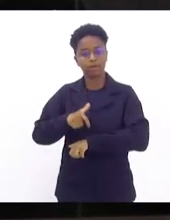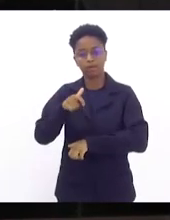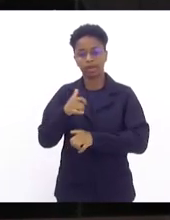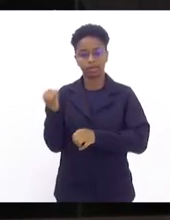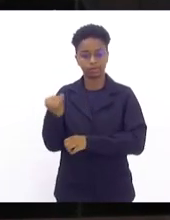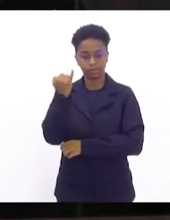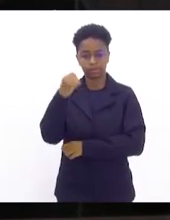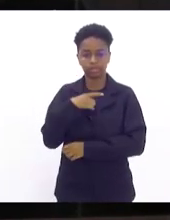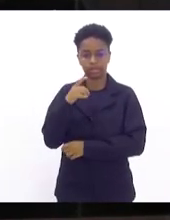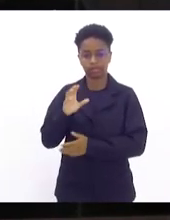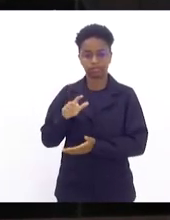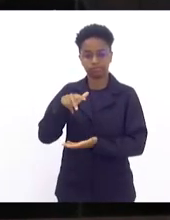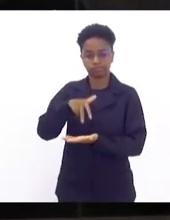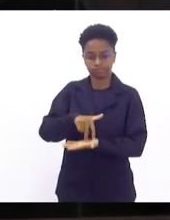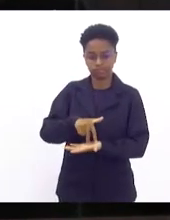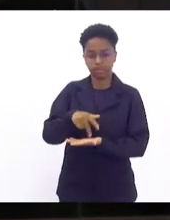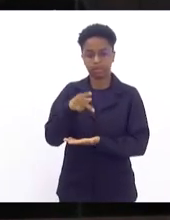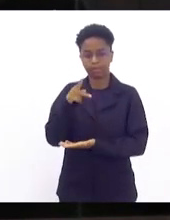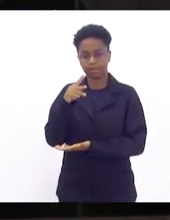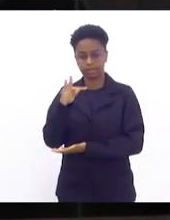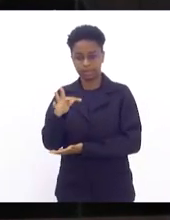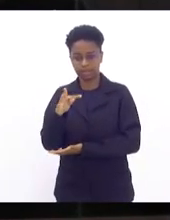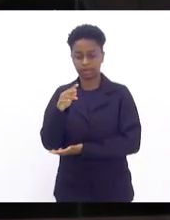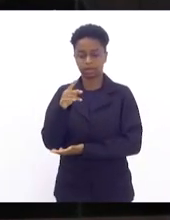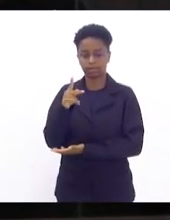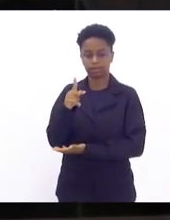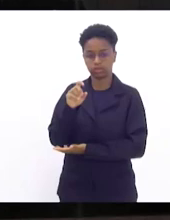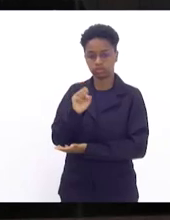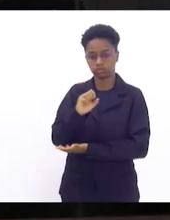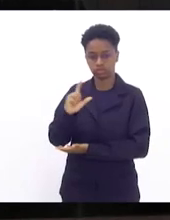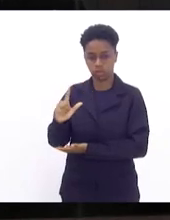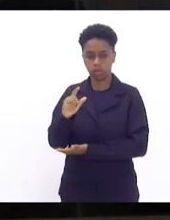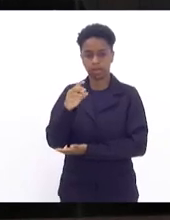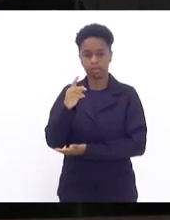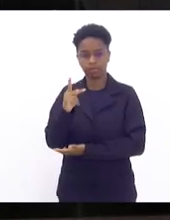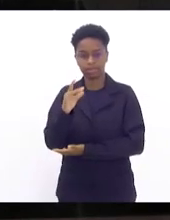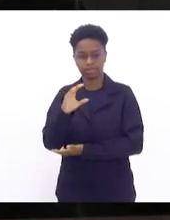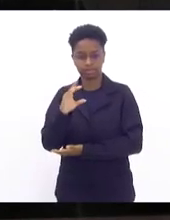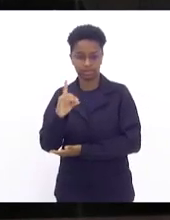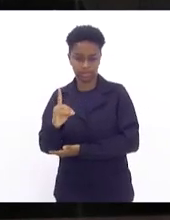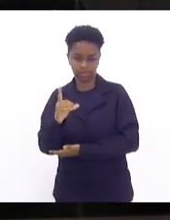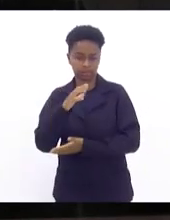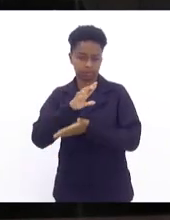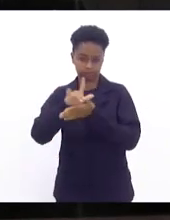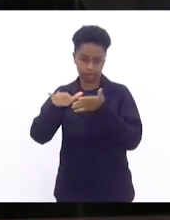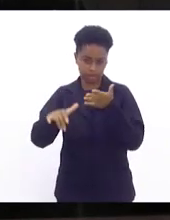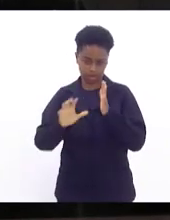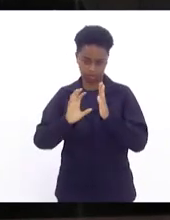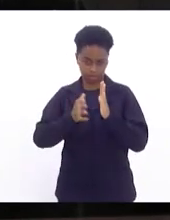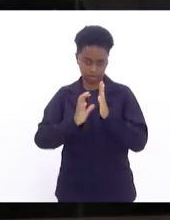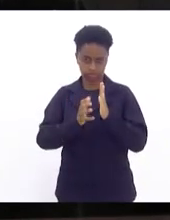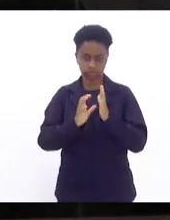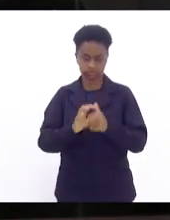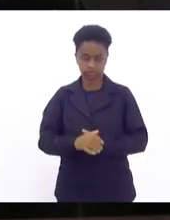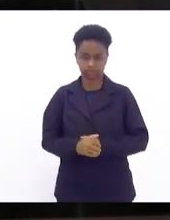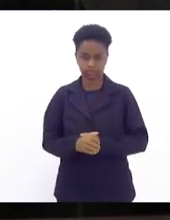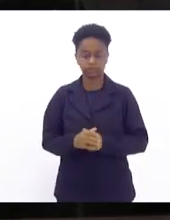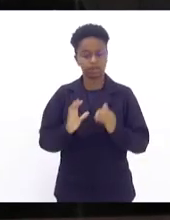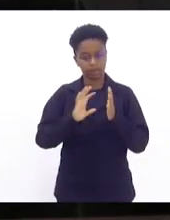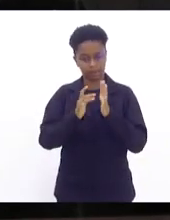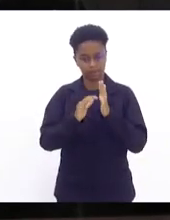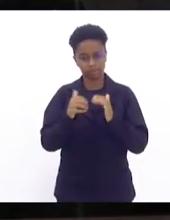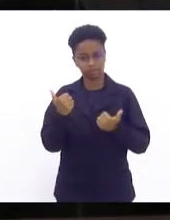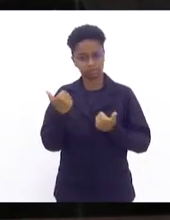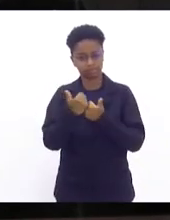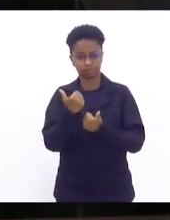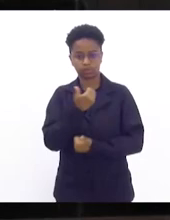do PT, do PSOL, do PCdoB, do PV, do Solidariedade, do PDT, partidos que compõem a base do governo,